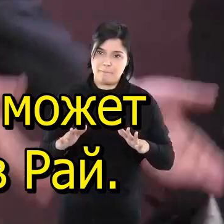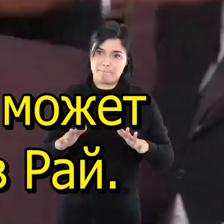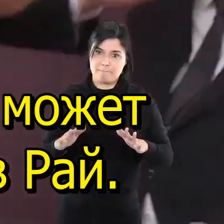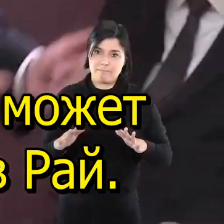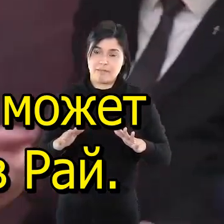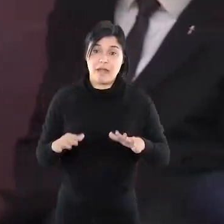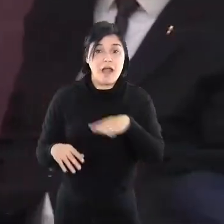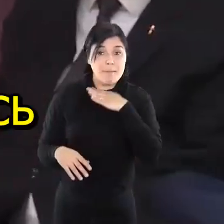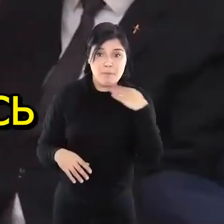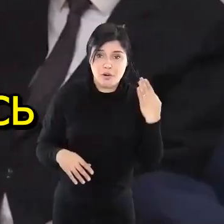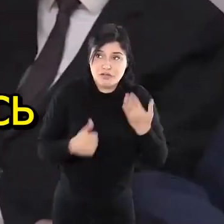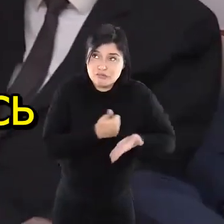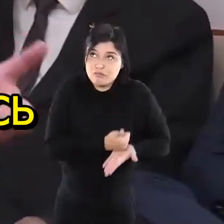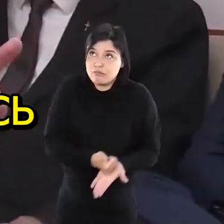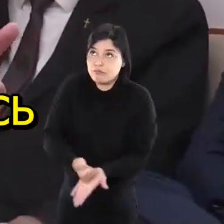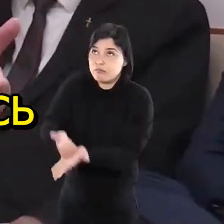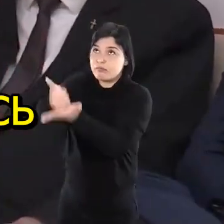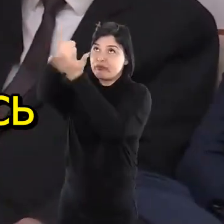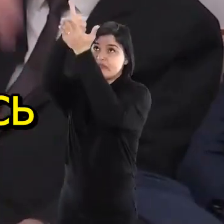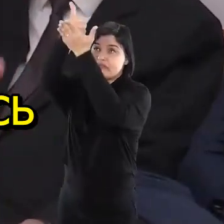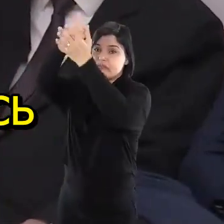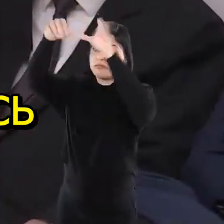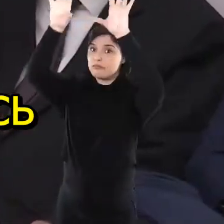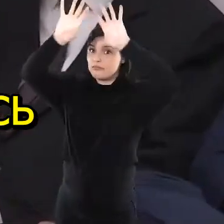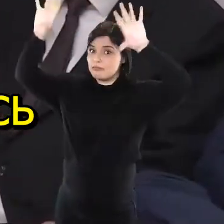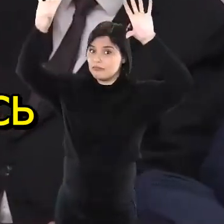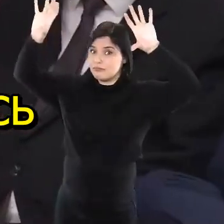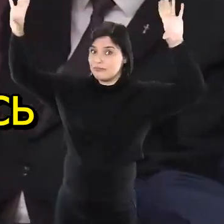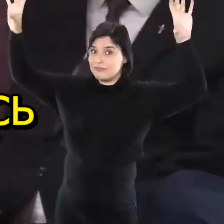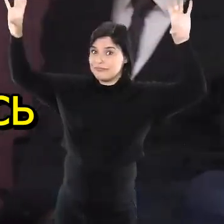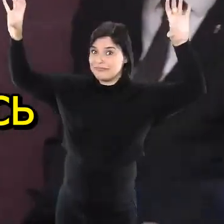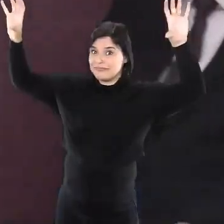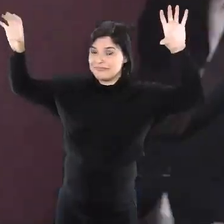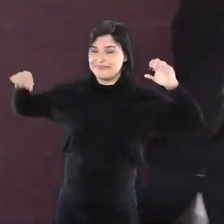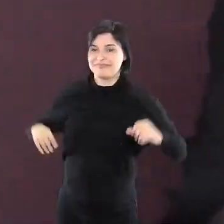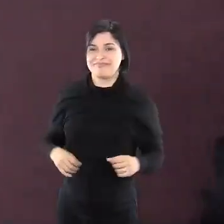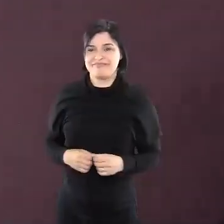no céu. Você tomba aqui e cai na presença de Deus.